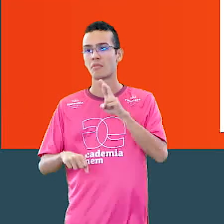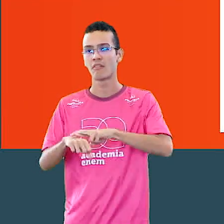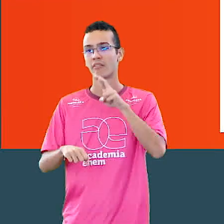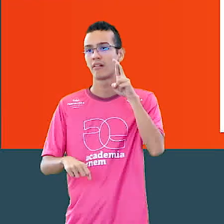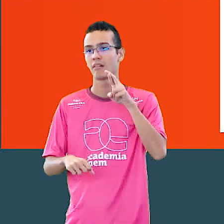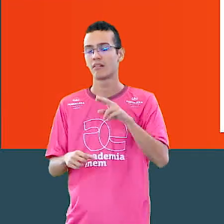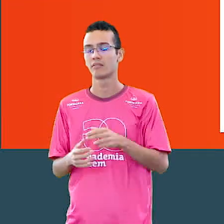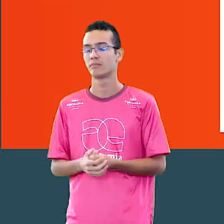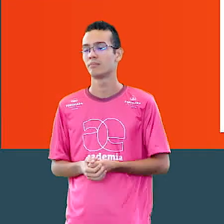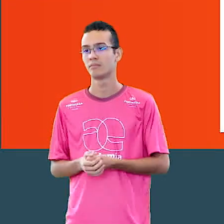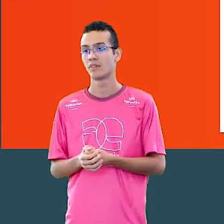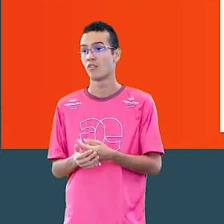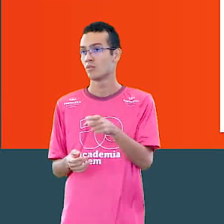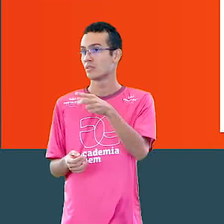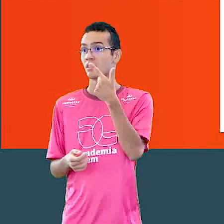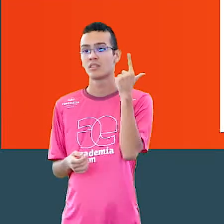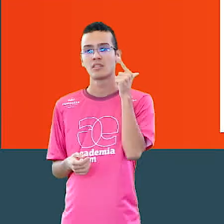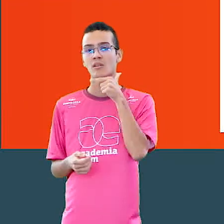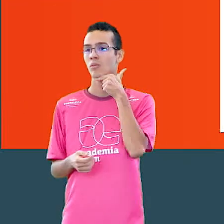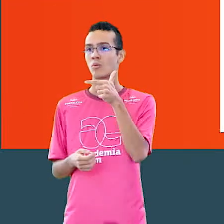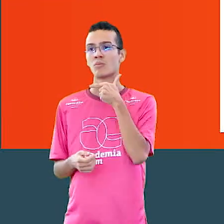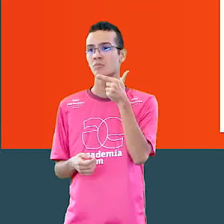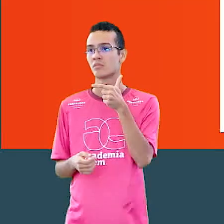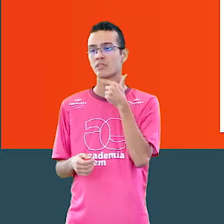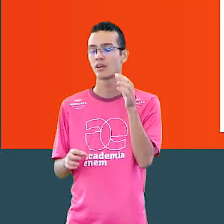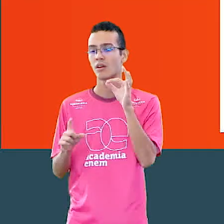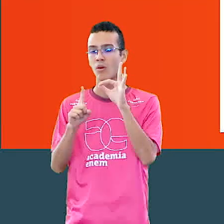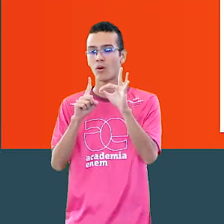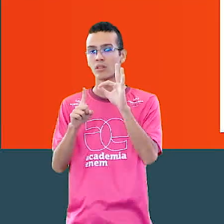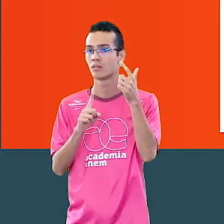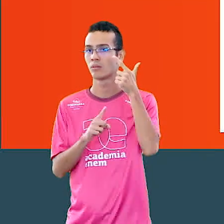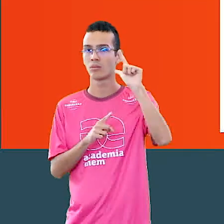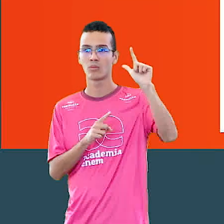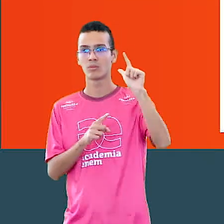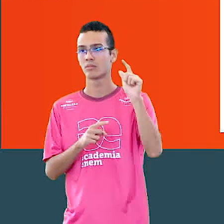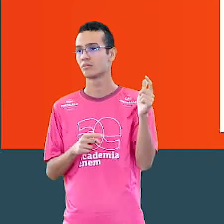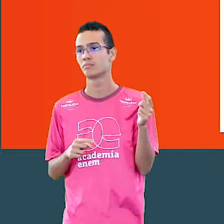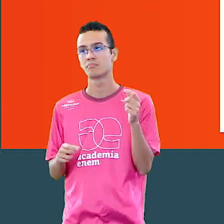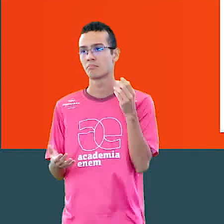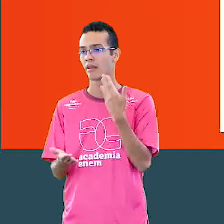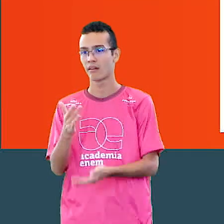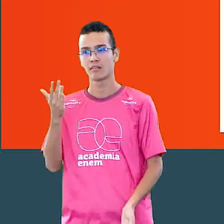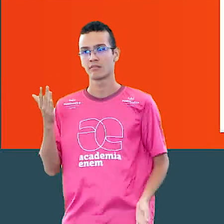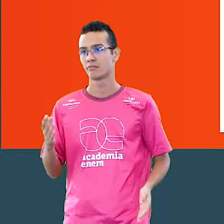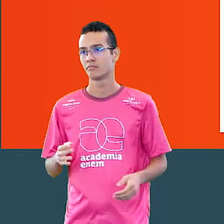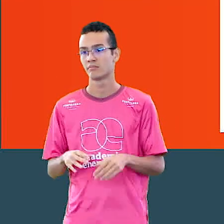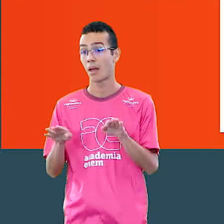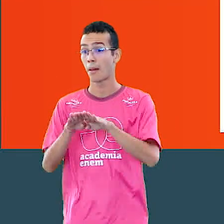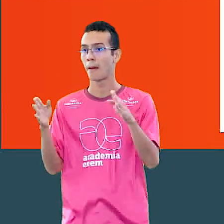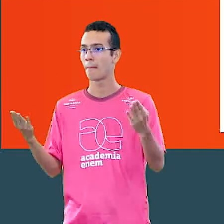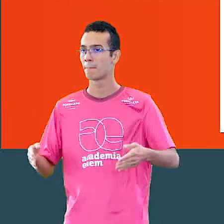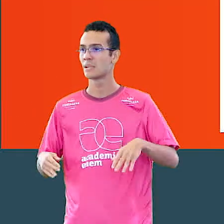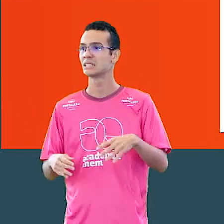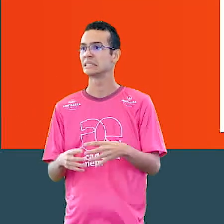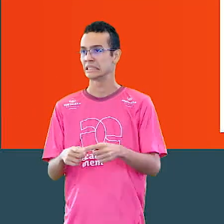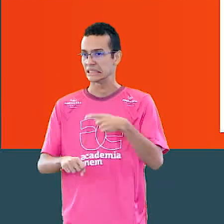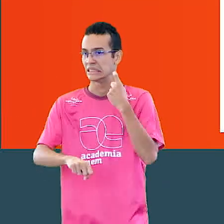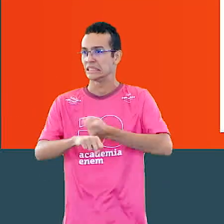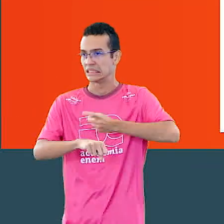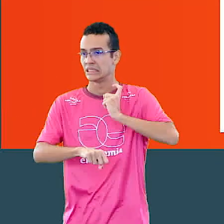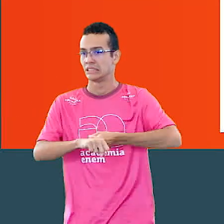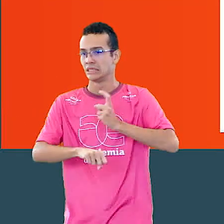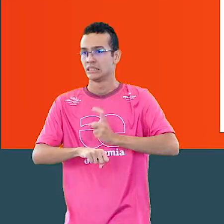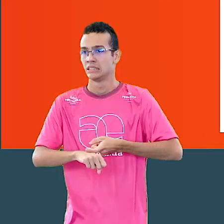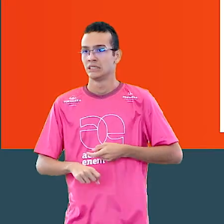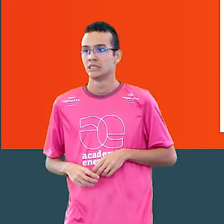outra cota, você perde a possibilidade. Tá certo? E as bancas são bem rigorosas, ok? Bom,